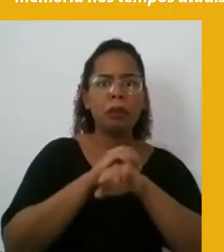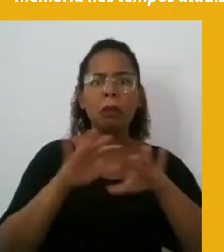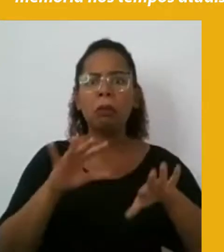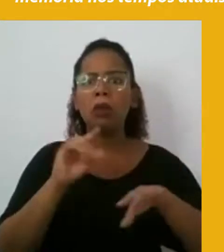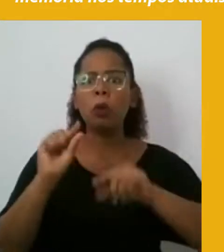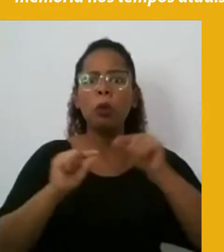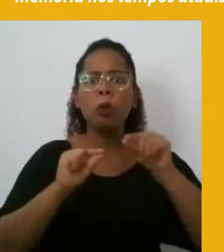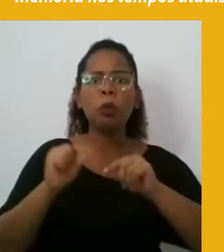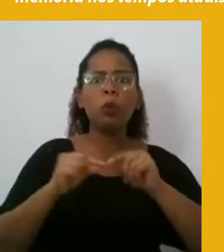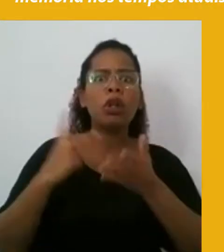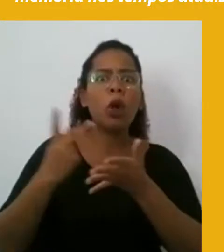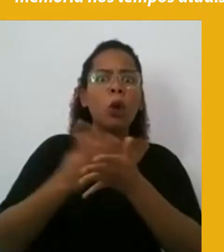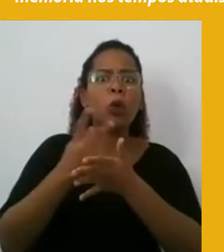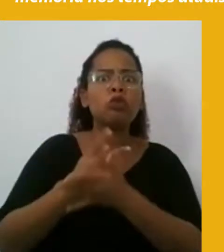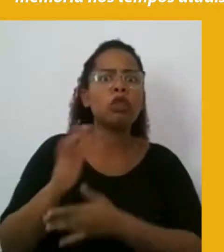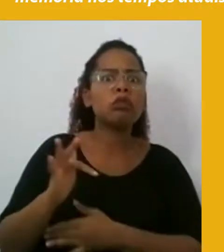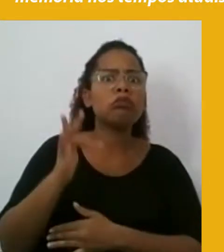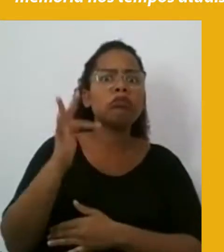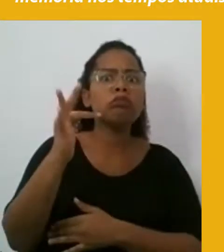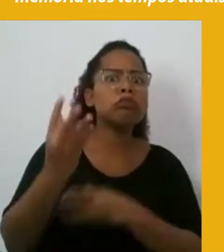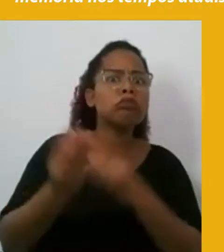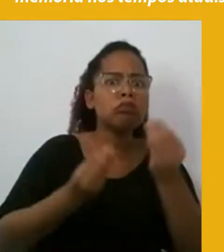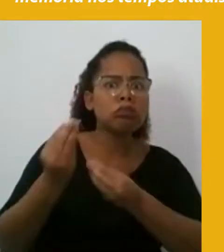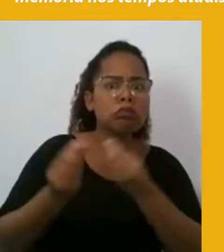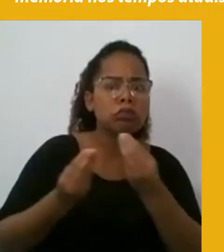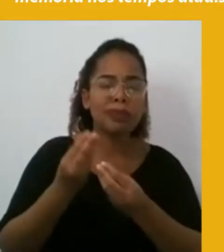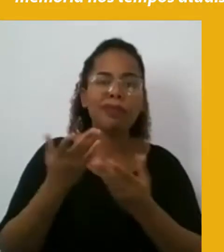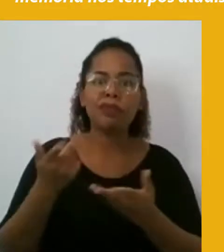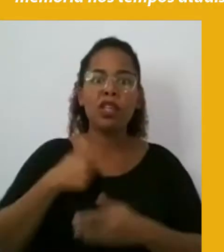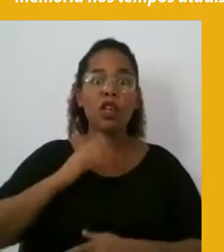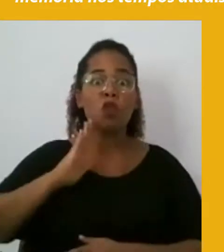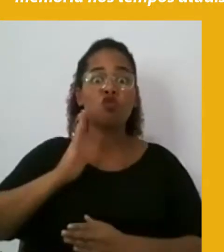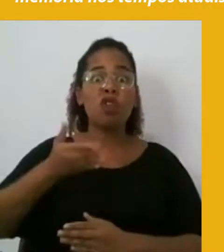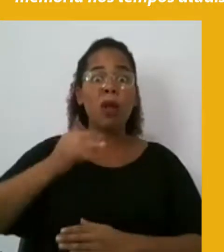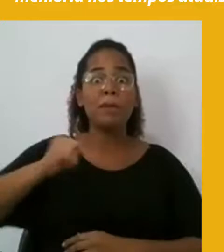pandemia, eu me interessei rapidamente em percorrer esse caminho,